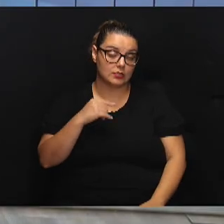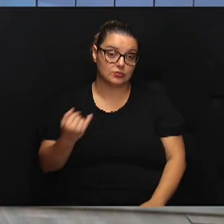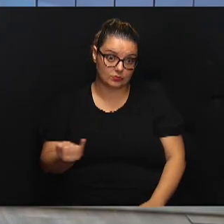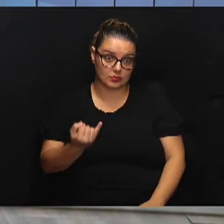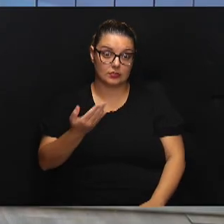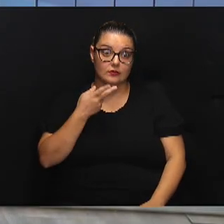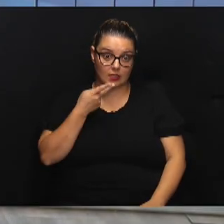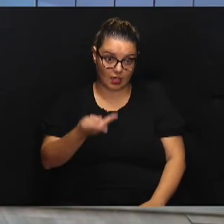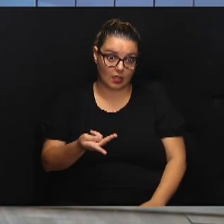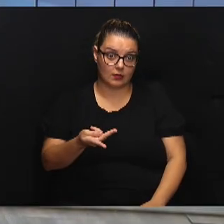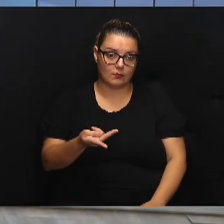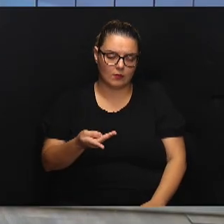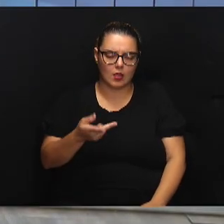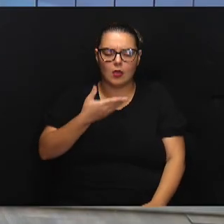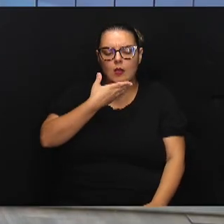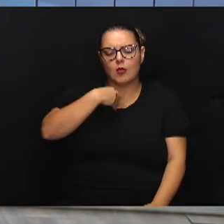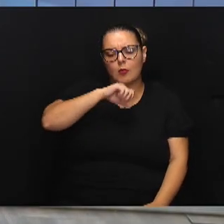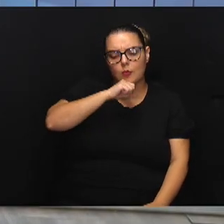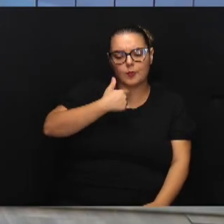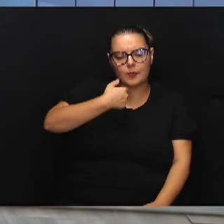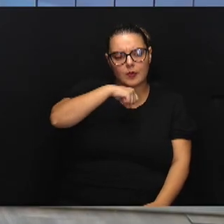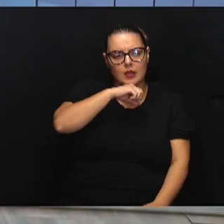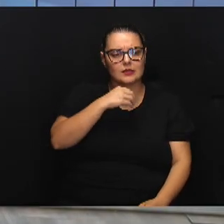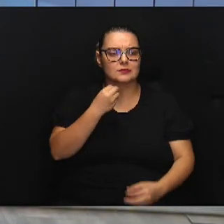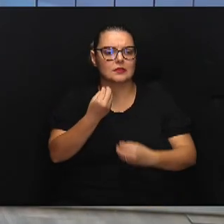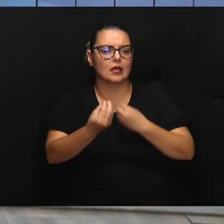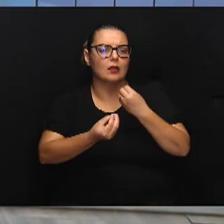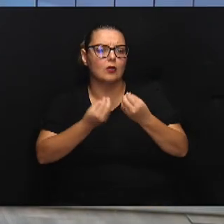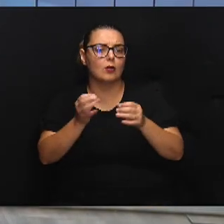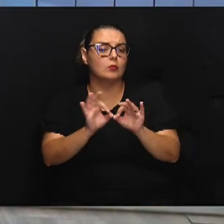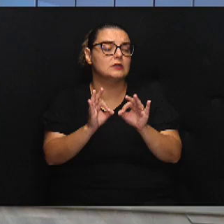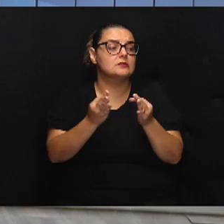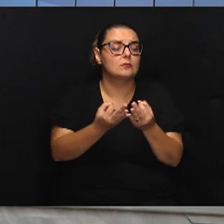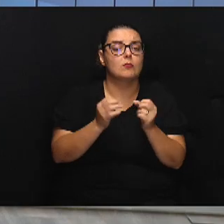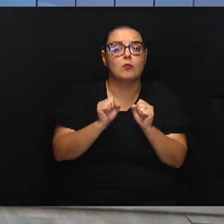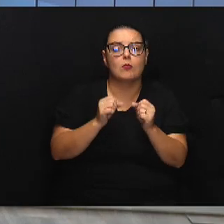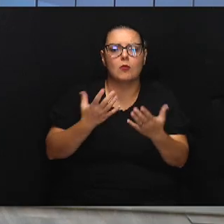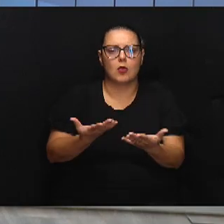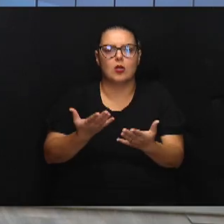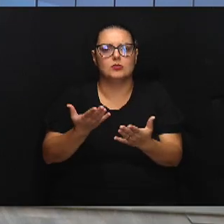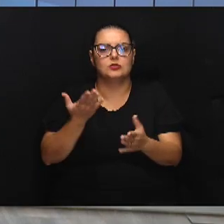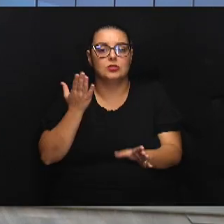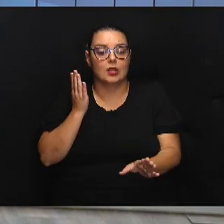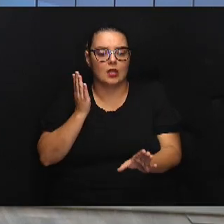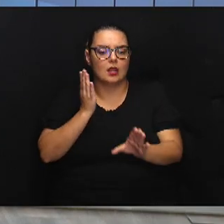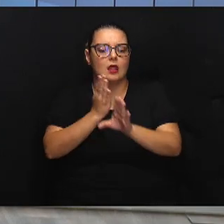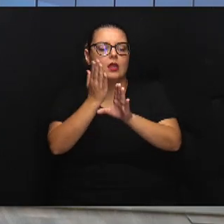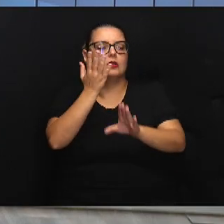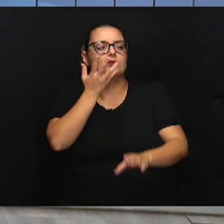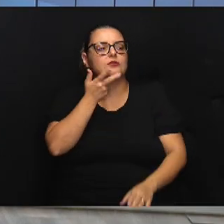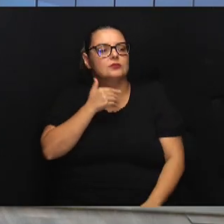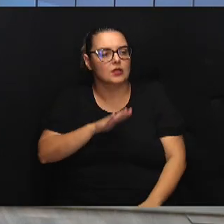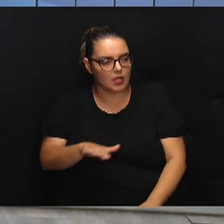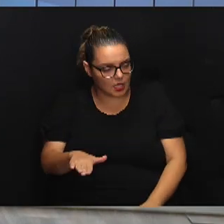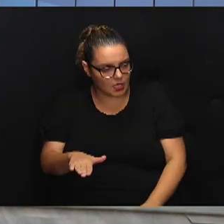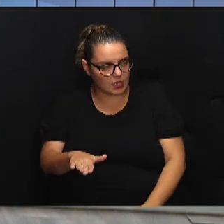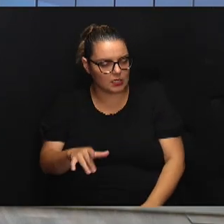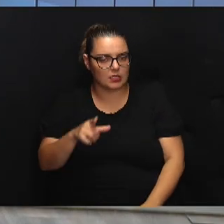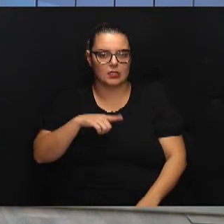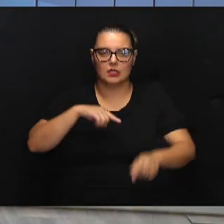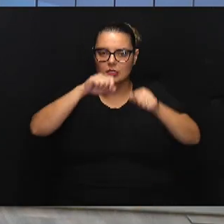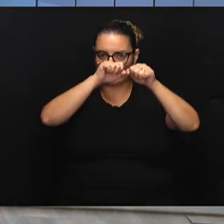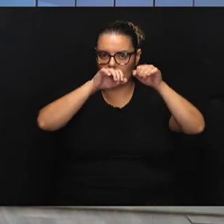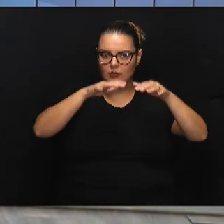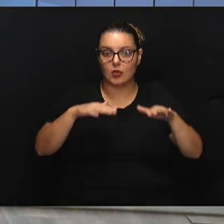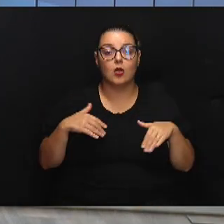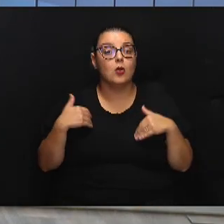aqui para os pais. Como que os pais, né, as famílias podem identificar essa criança, né, que tem o autismo?